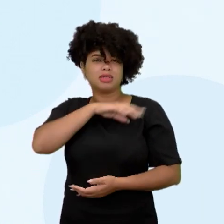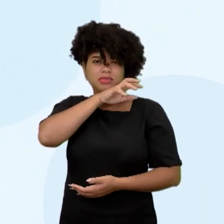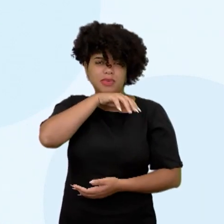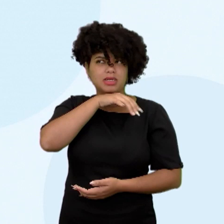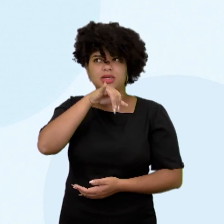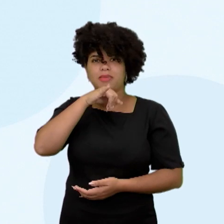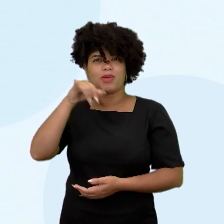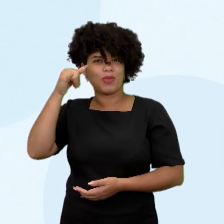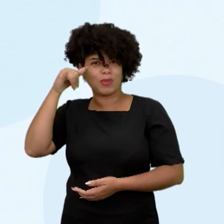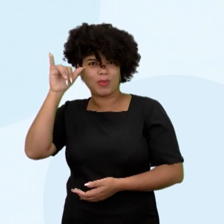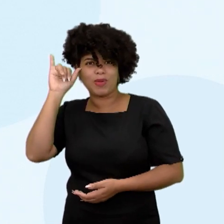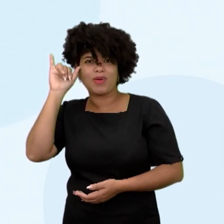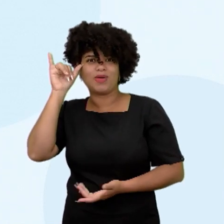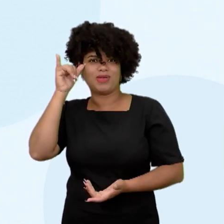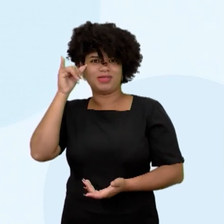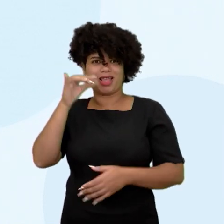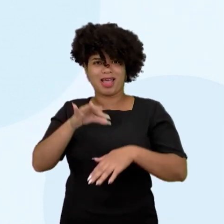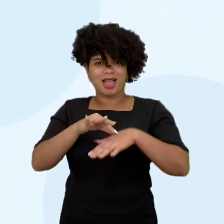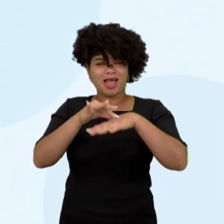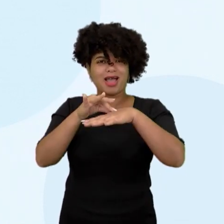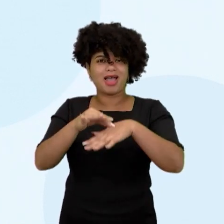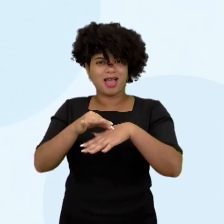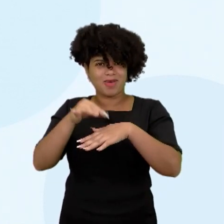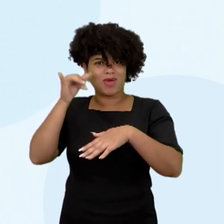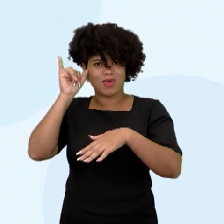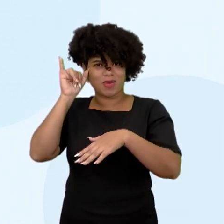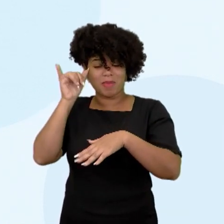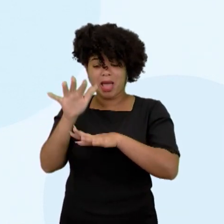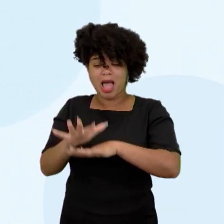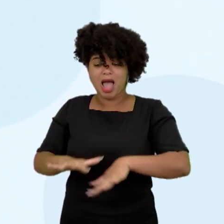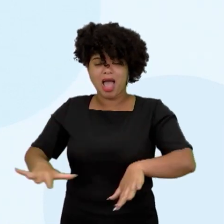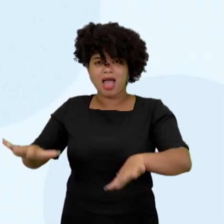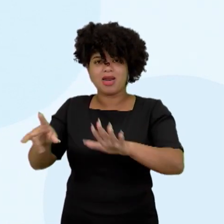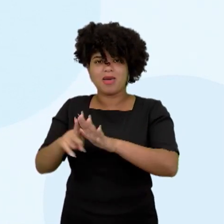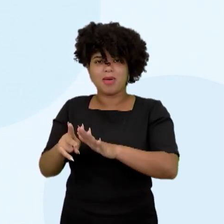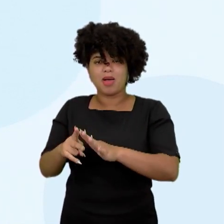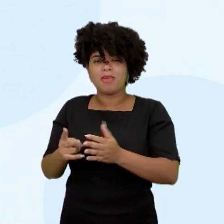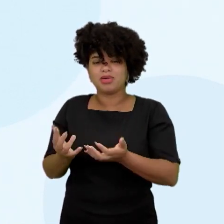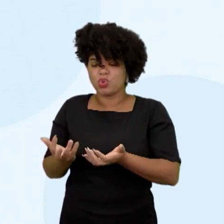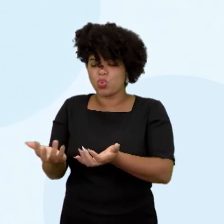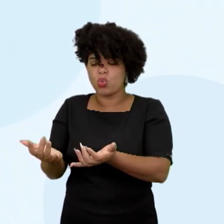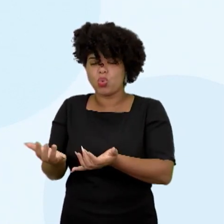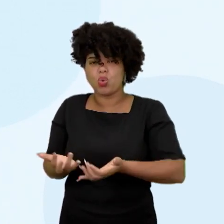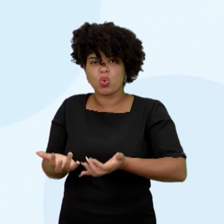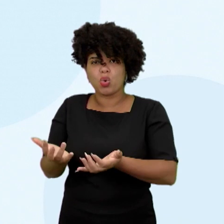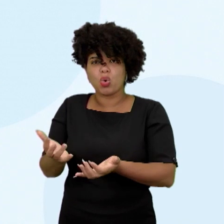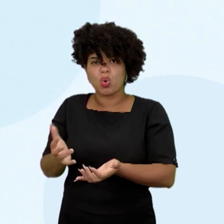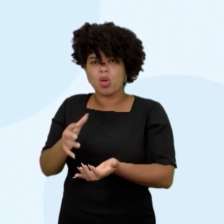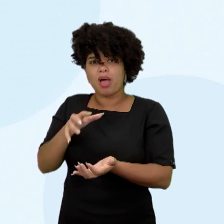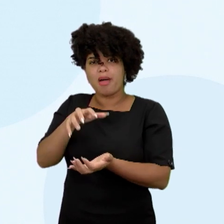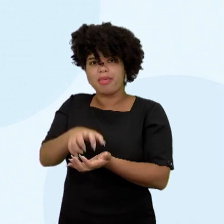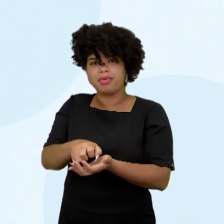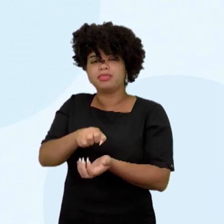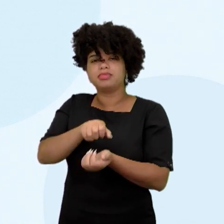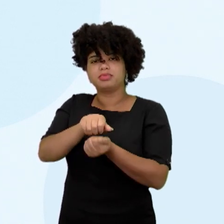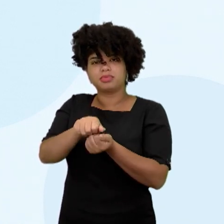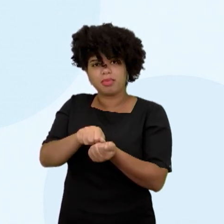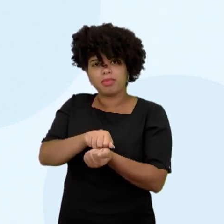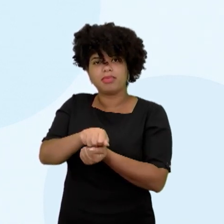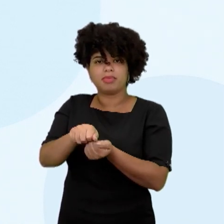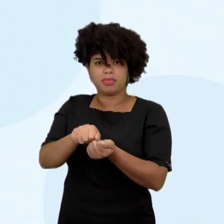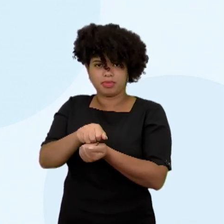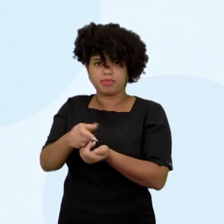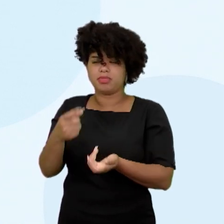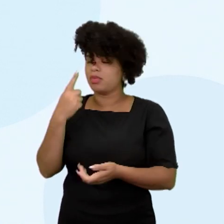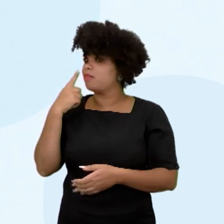maiores produtores de carne bovina, principalmente, do planeta. Né? Então, partes aí bem escuras aí, né? Vai lá